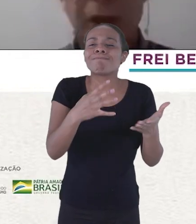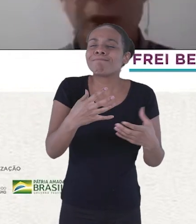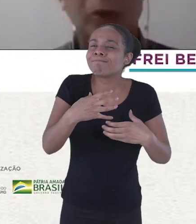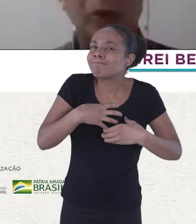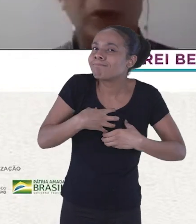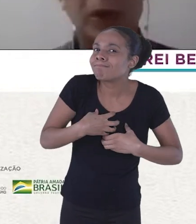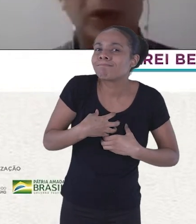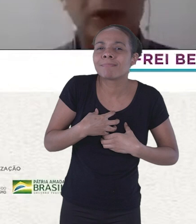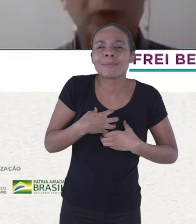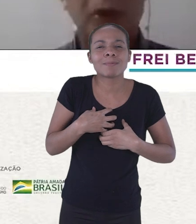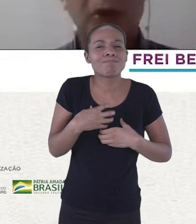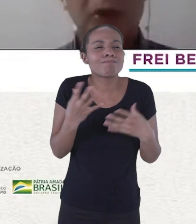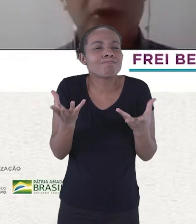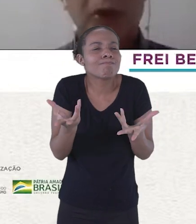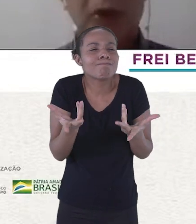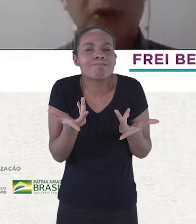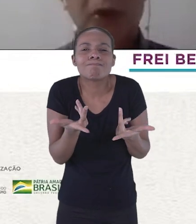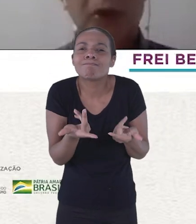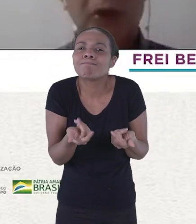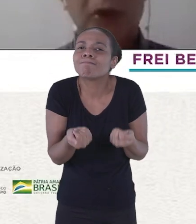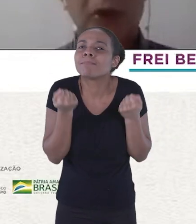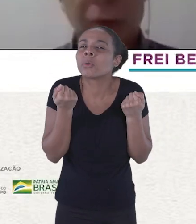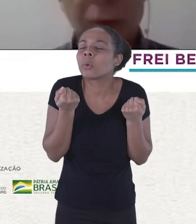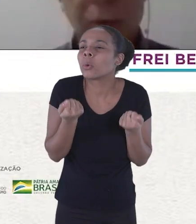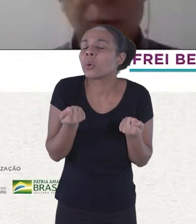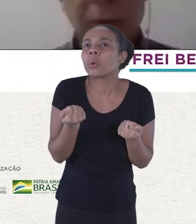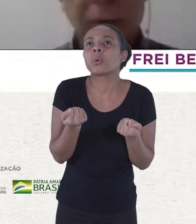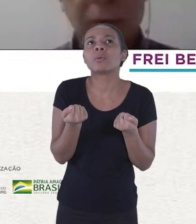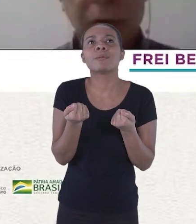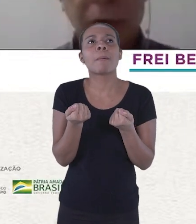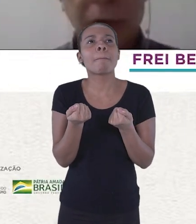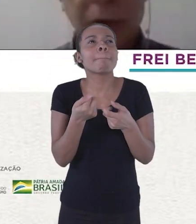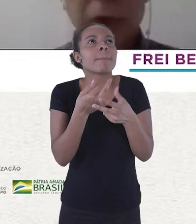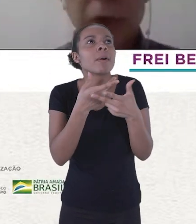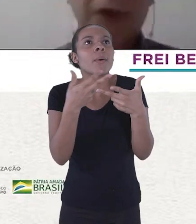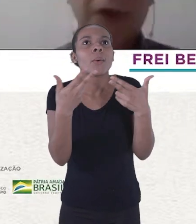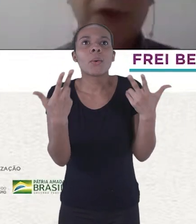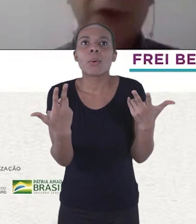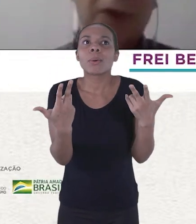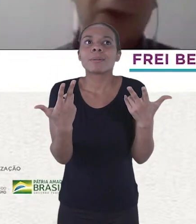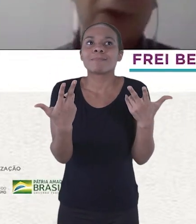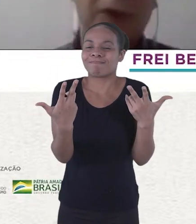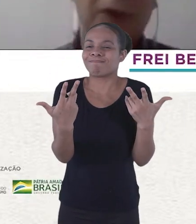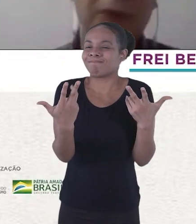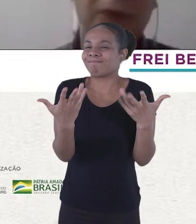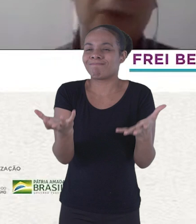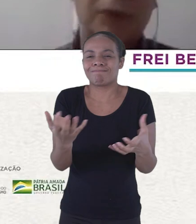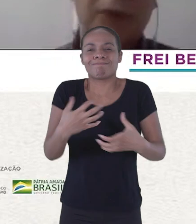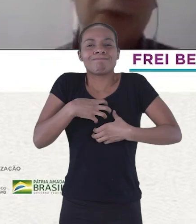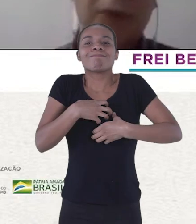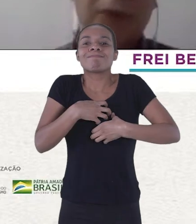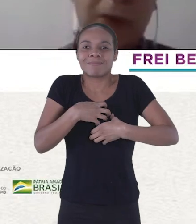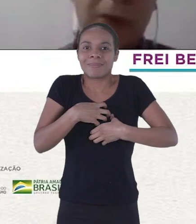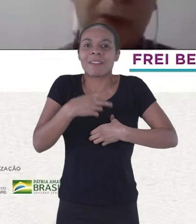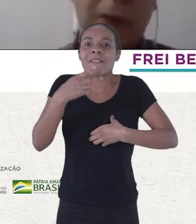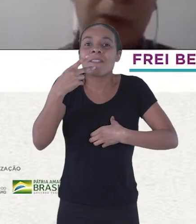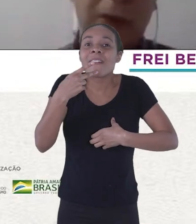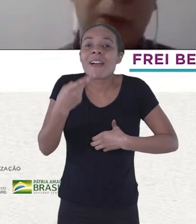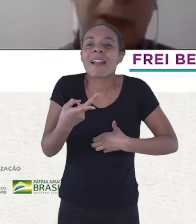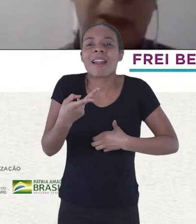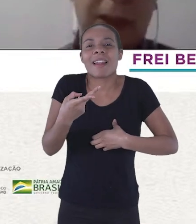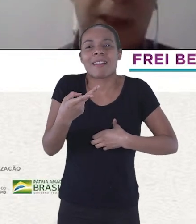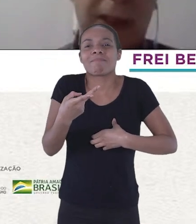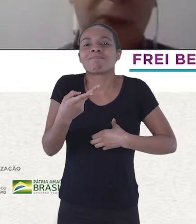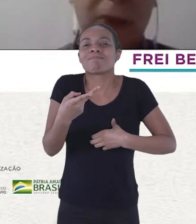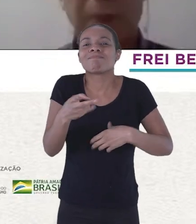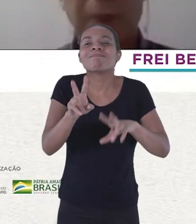foi primoroso, é algo muito difícil, que é falar sua